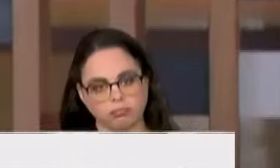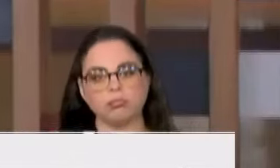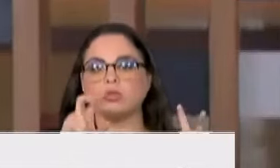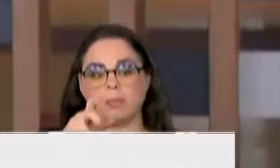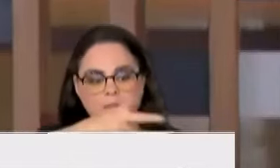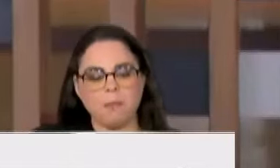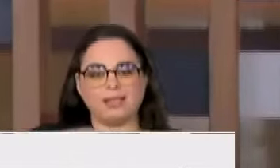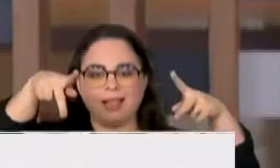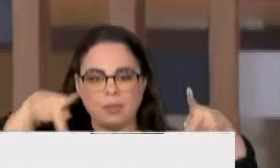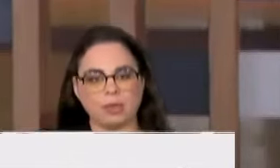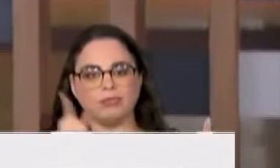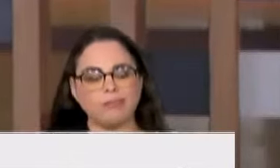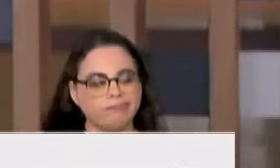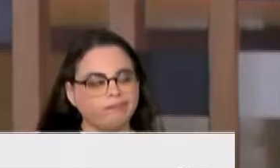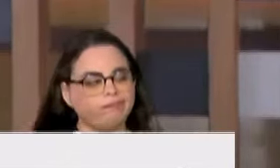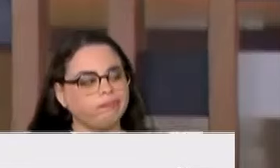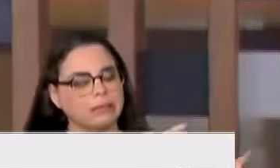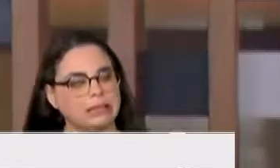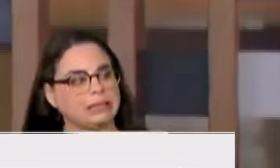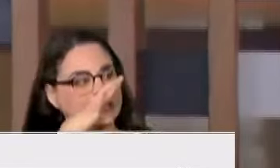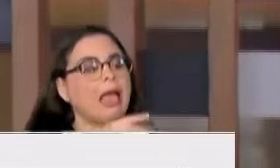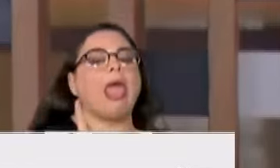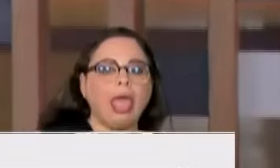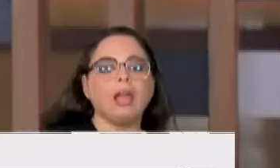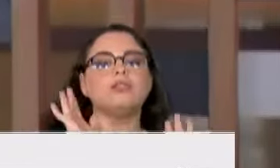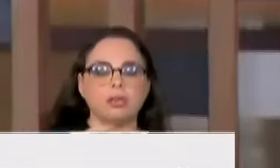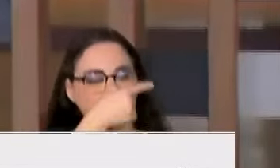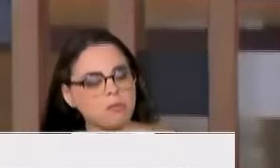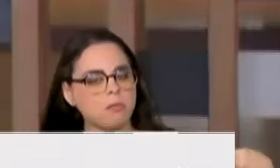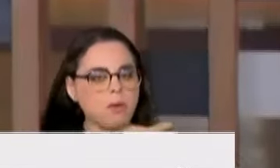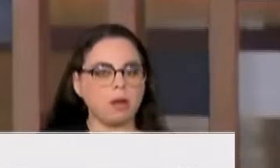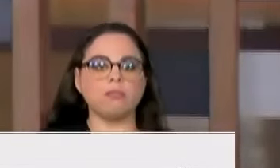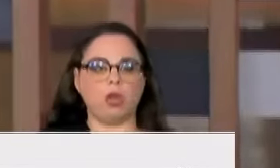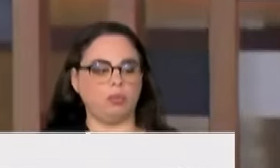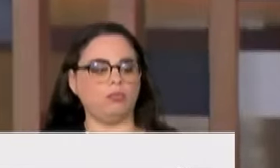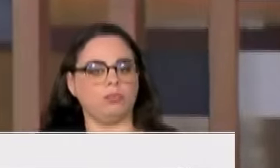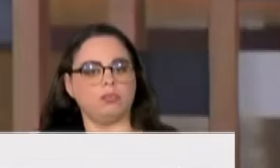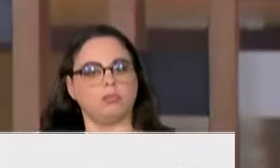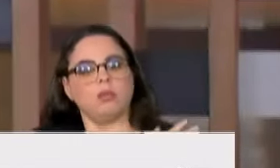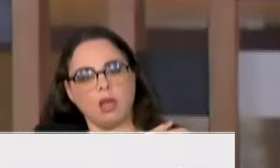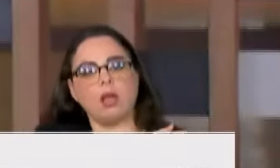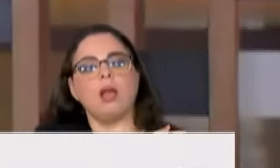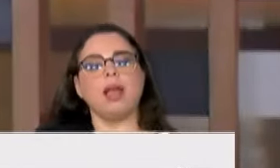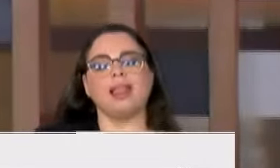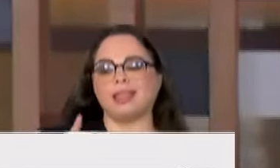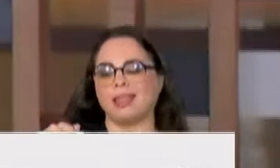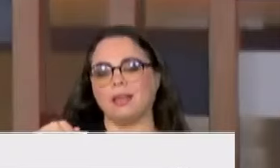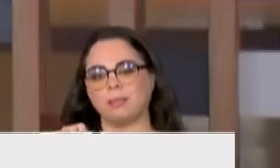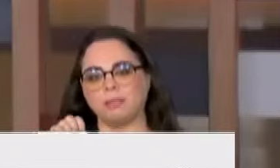Líbano poderia acontecer a qualquer momento. Nós já havíamos discutido isso com o Brigadeiro Damasceno, com a Aeronáutica.